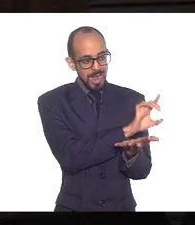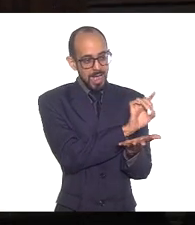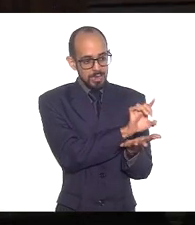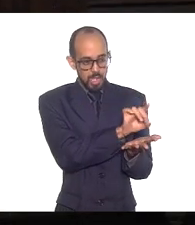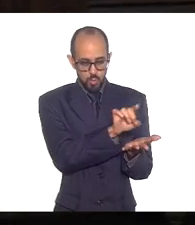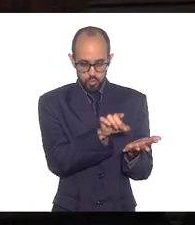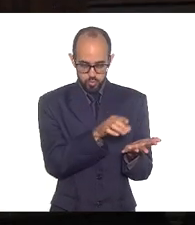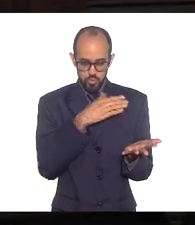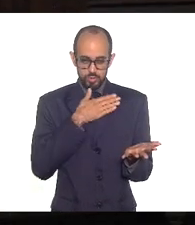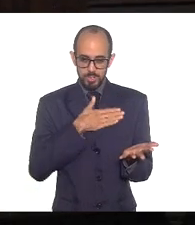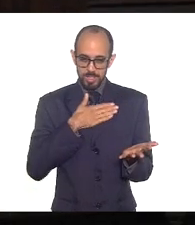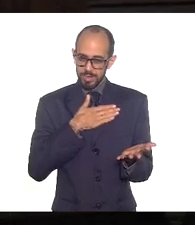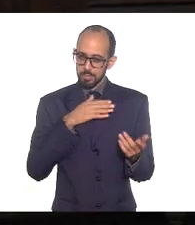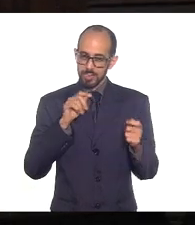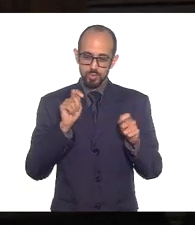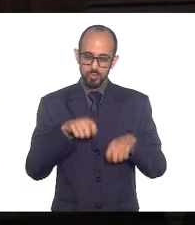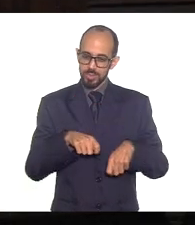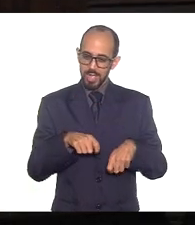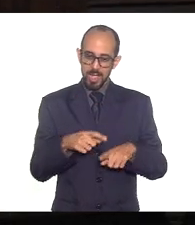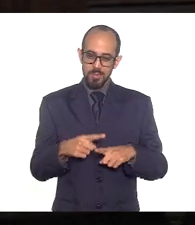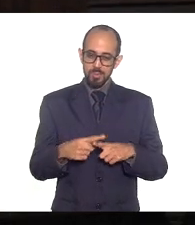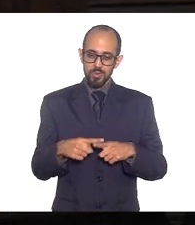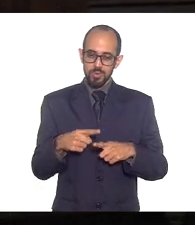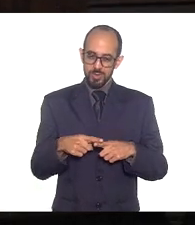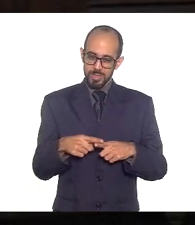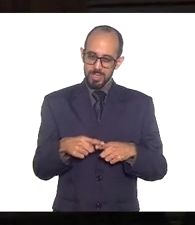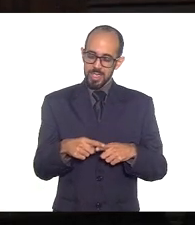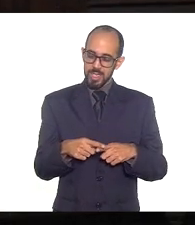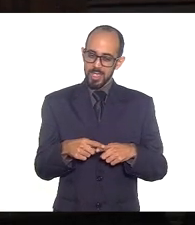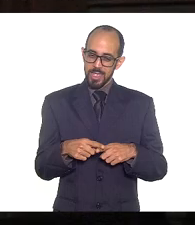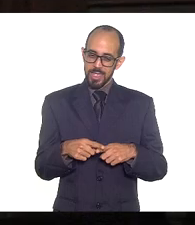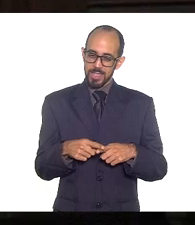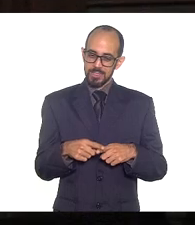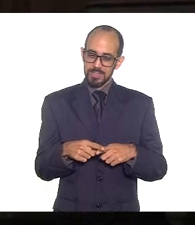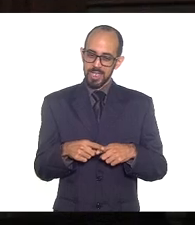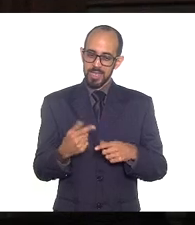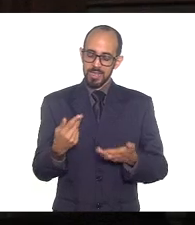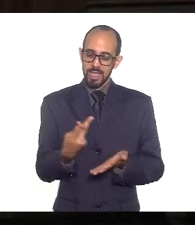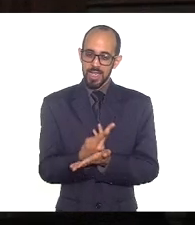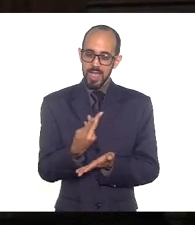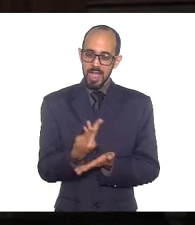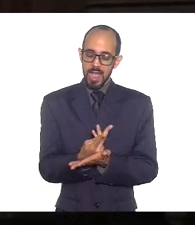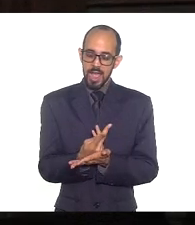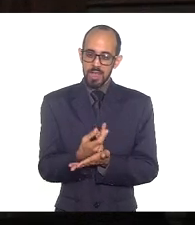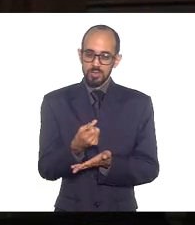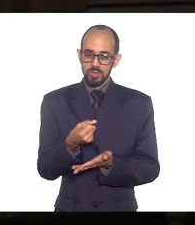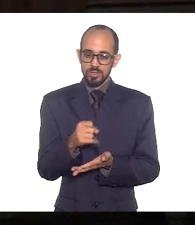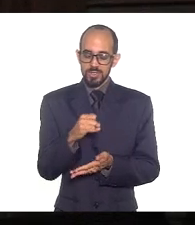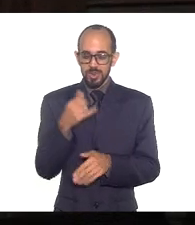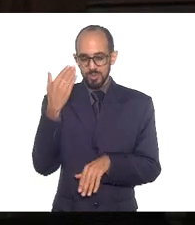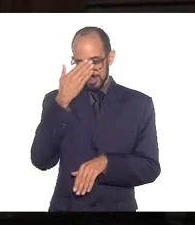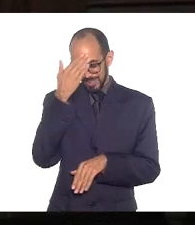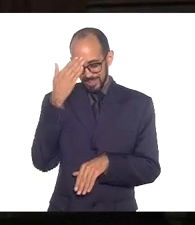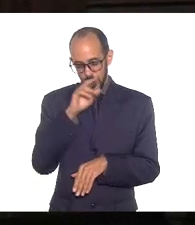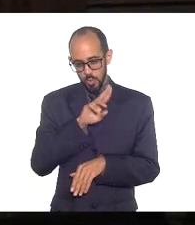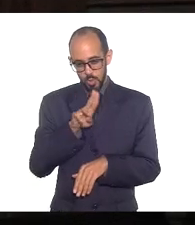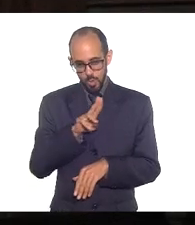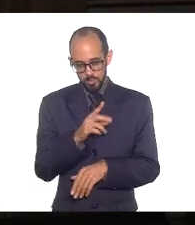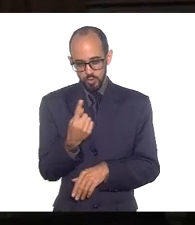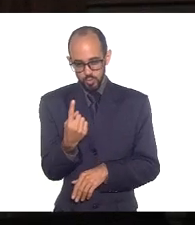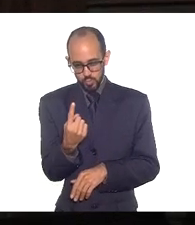mas não farei porque comentar e justiça ao esquecer o nome